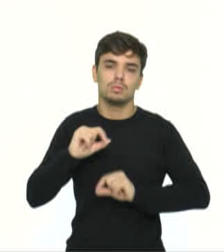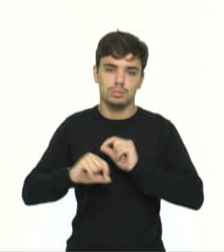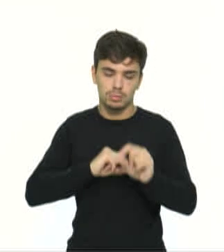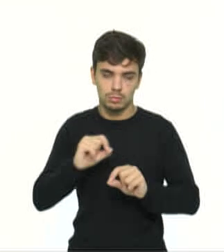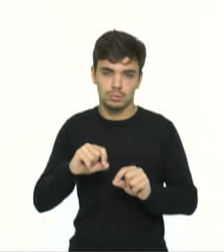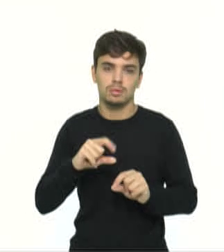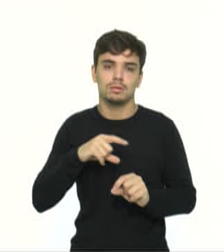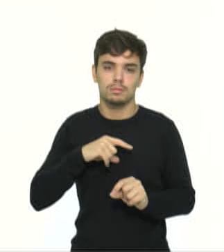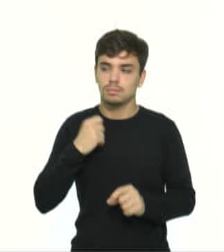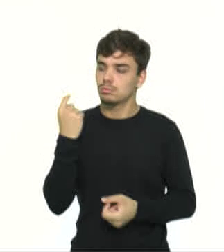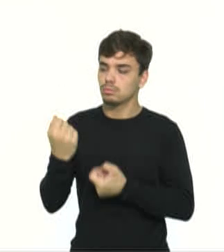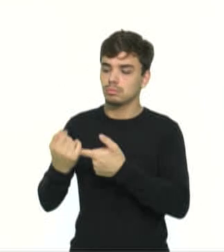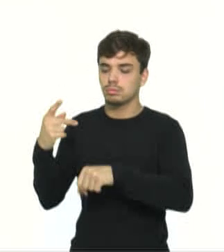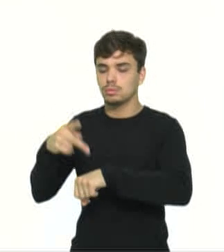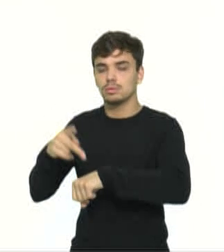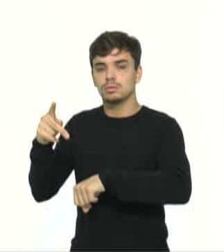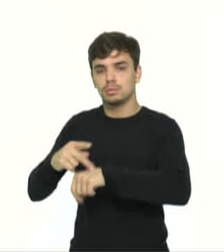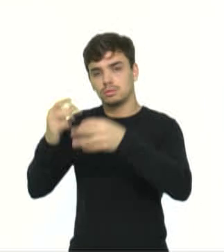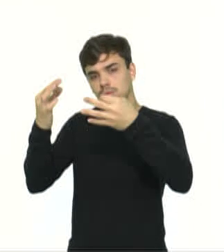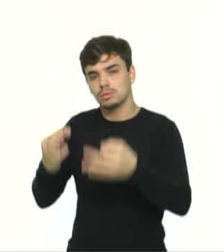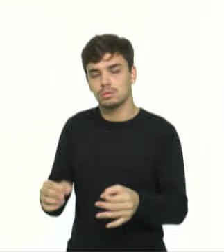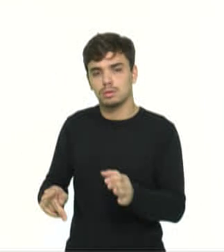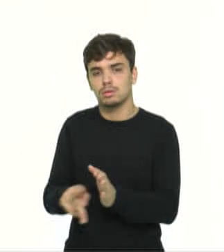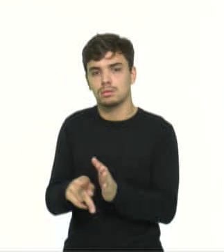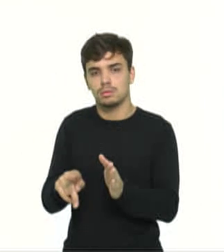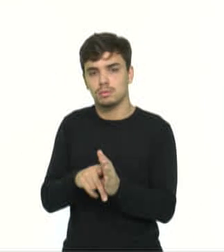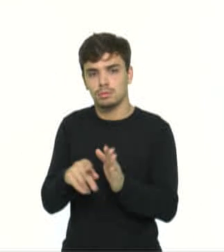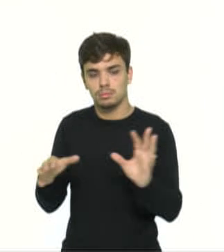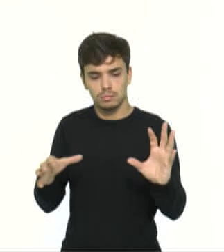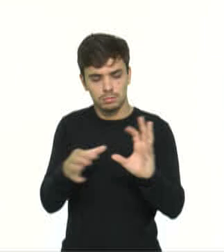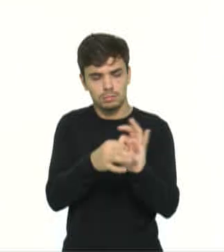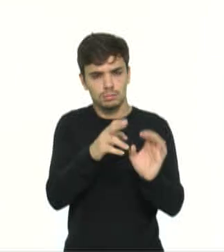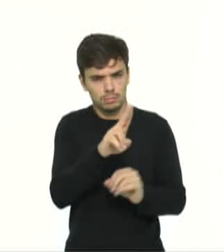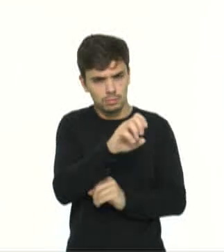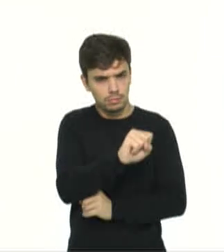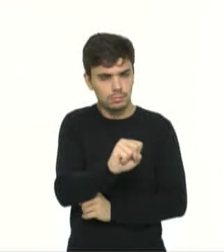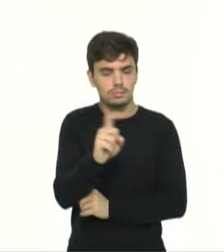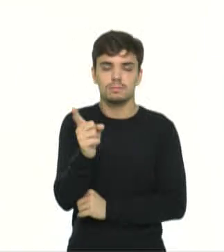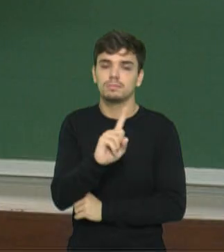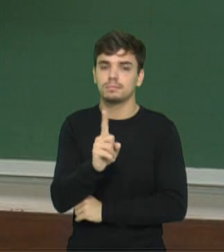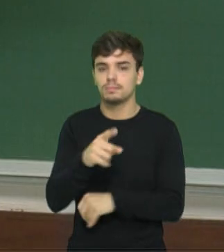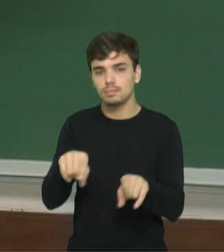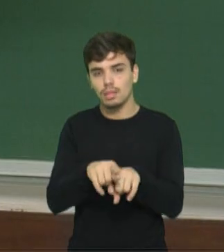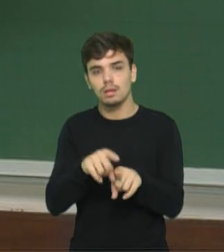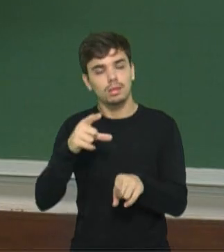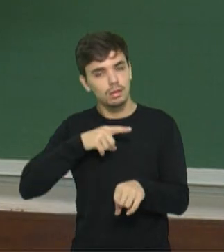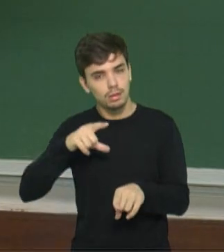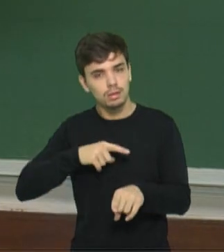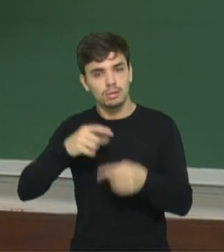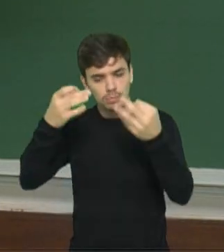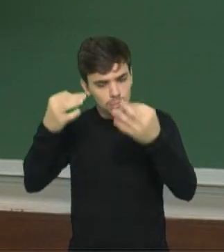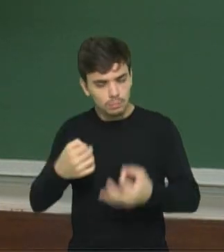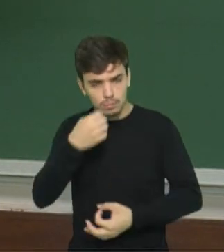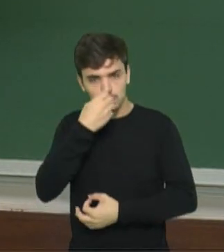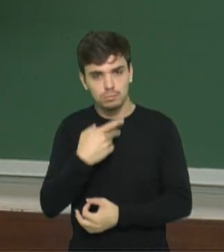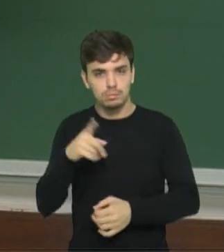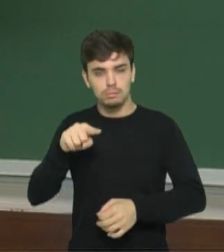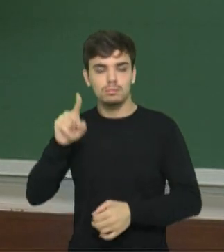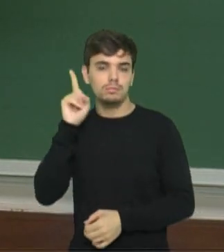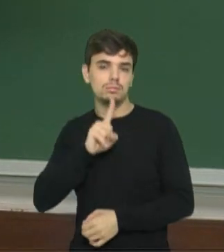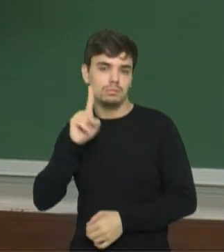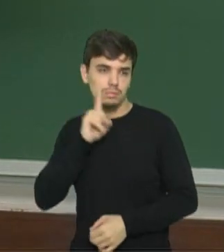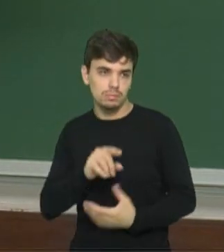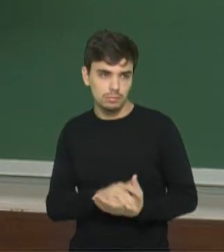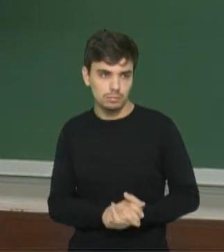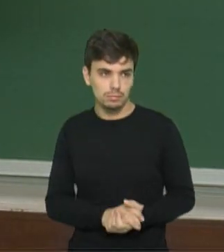América obtiveram êxito na revolução com a União Soviética? Não, né? Quem vai obter êxito no golpe acaba sendo os Estados